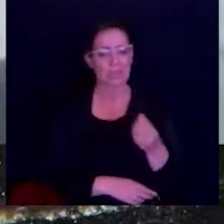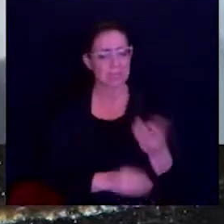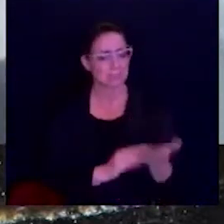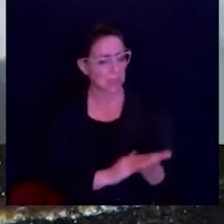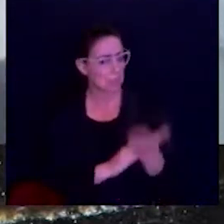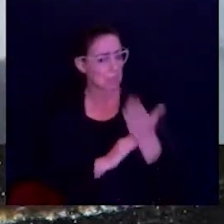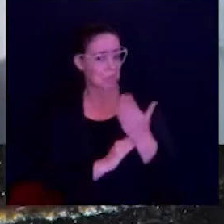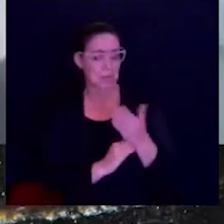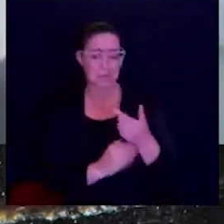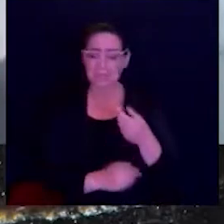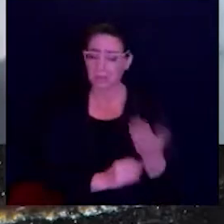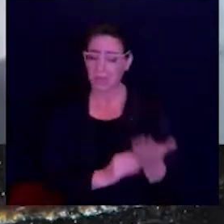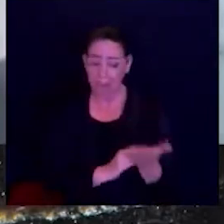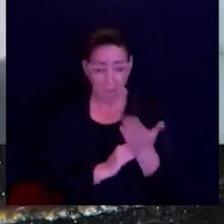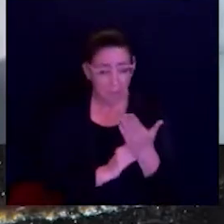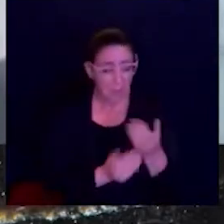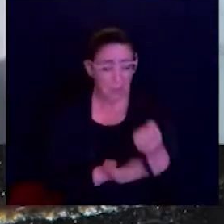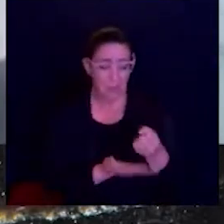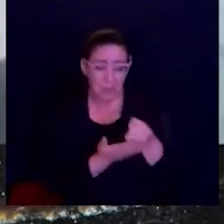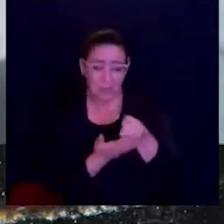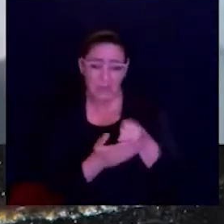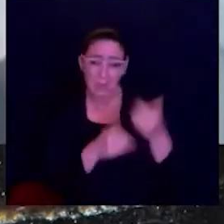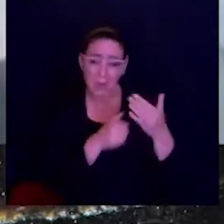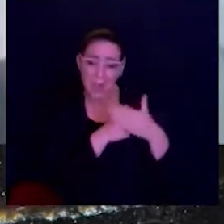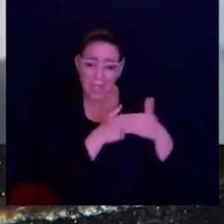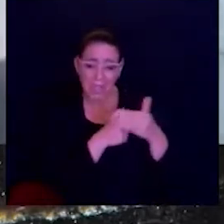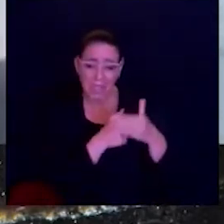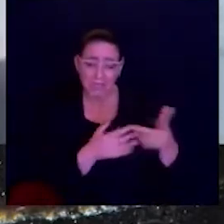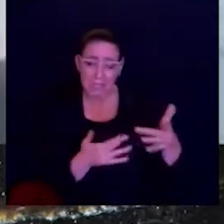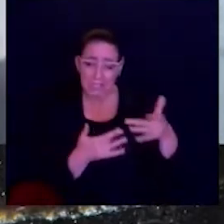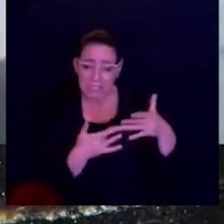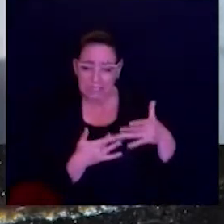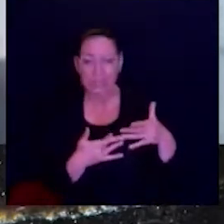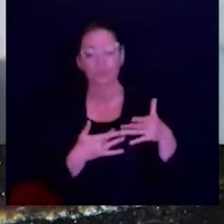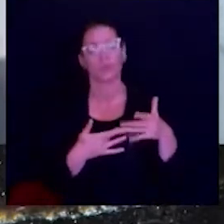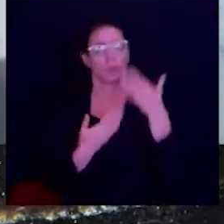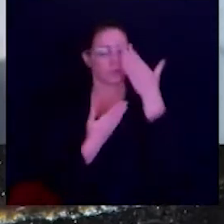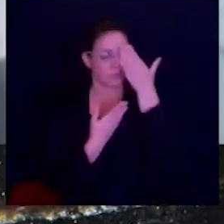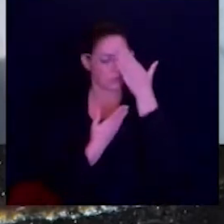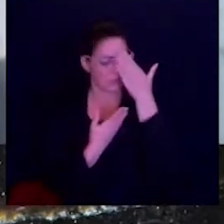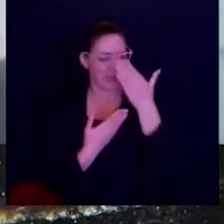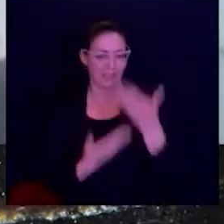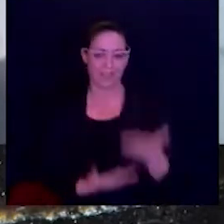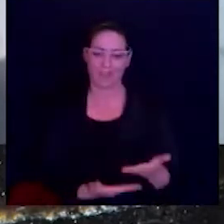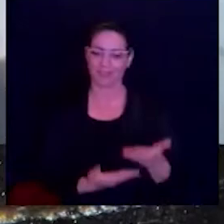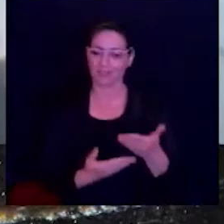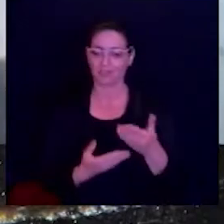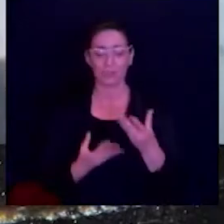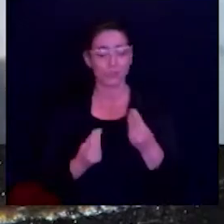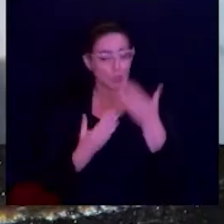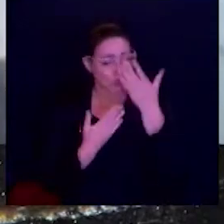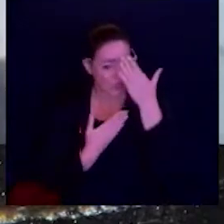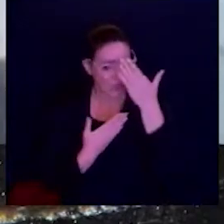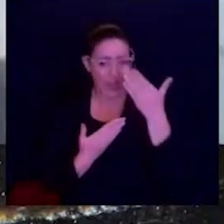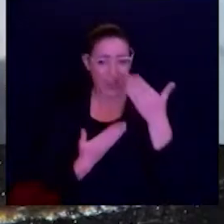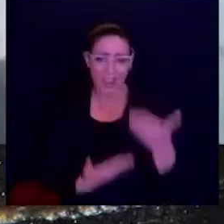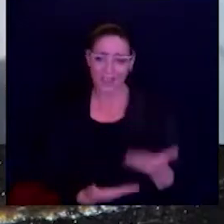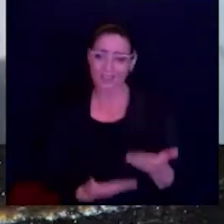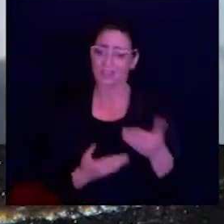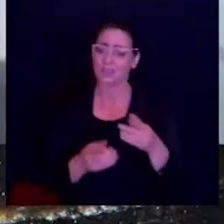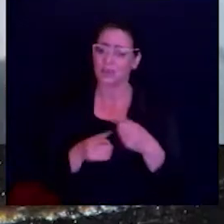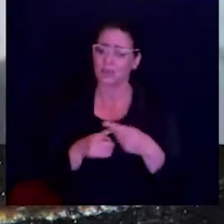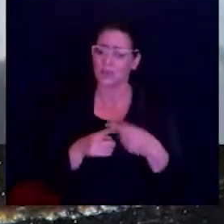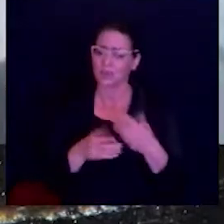sem a orientação, o carinho e a dedicação de vocês. Muito obrigada. Somos imensamente gratos por isso, por tudo